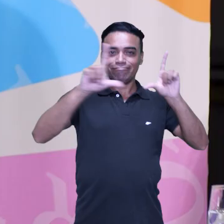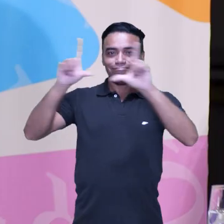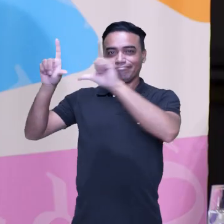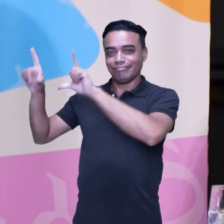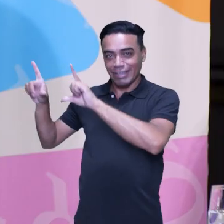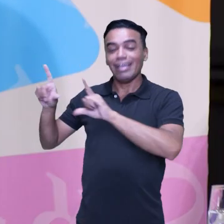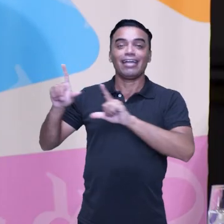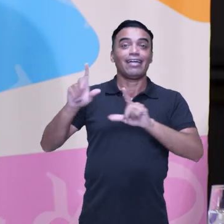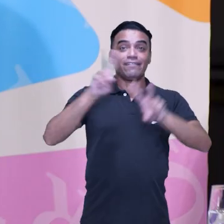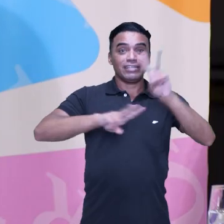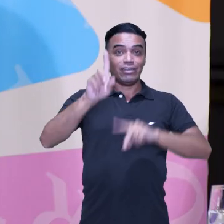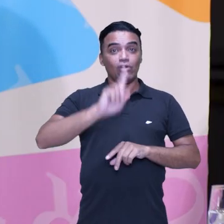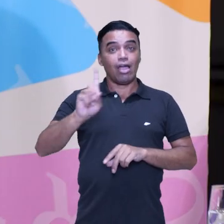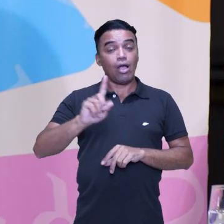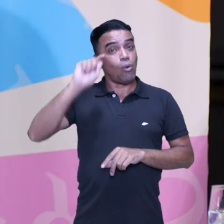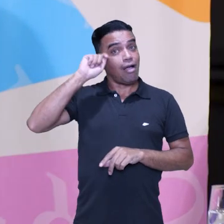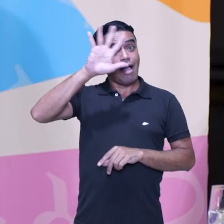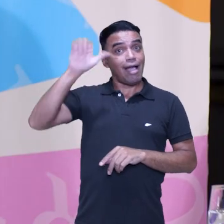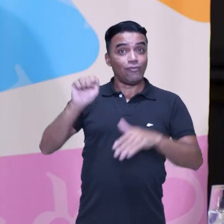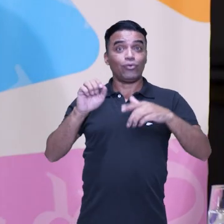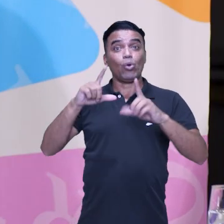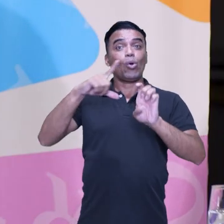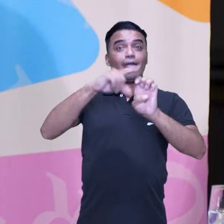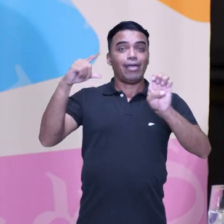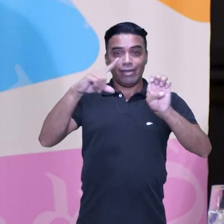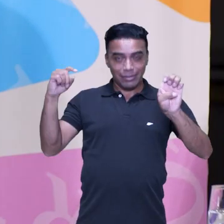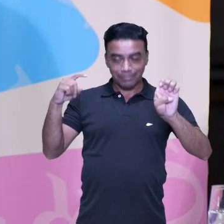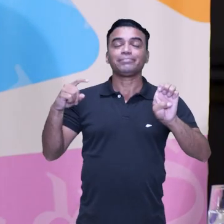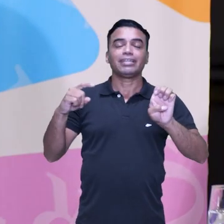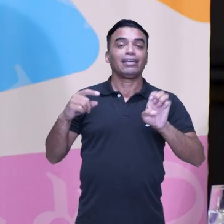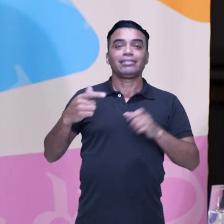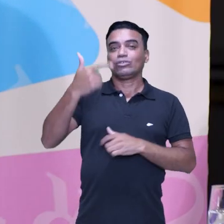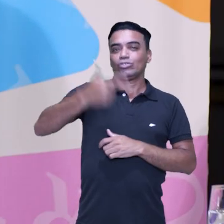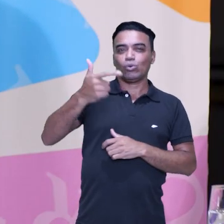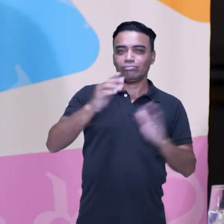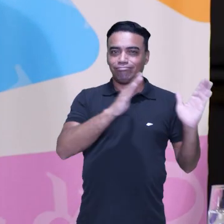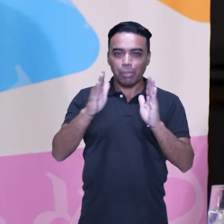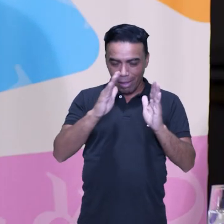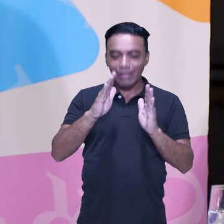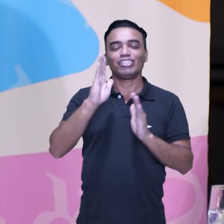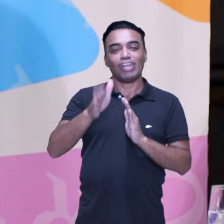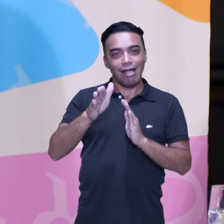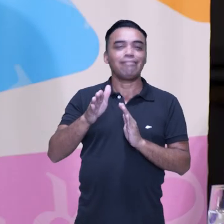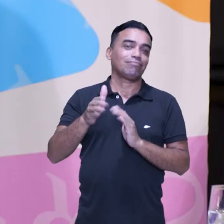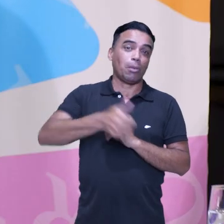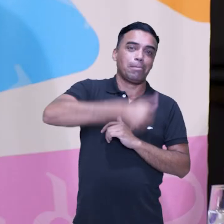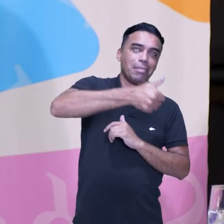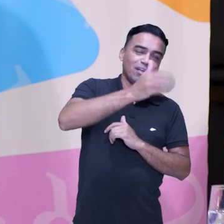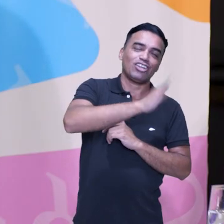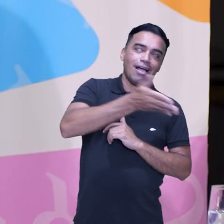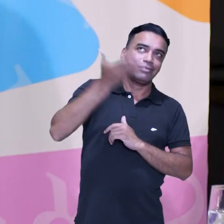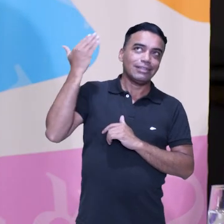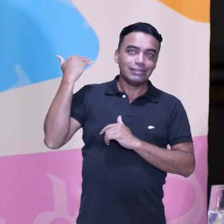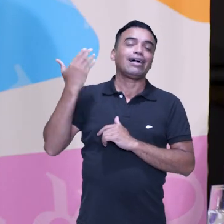Invisíveis Afroempreendedores, que é a 2ª edição dessa exposição, que teve como